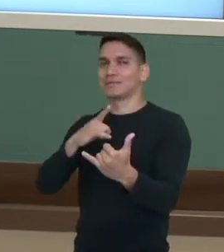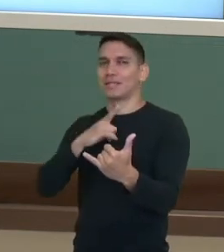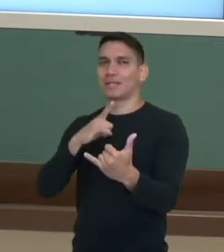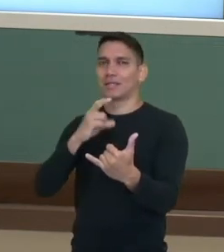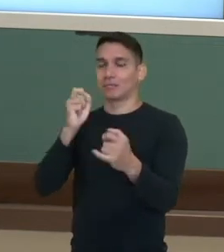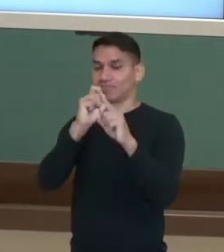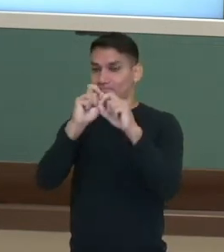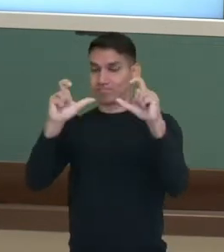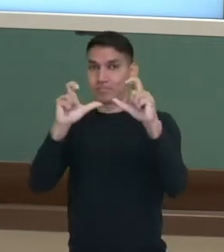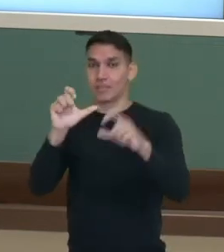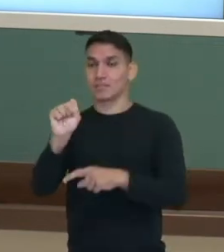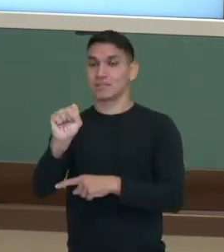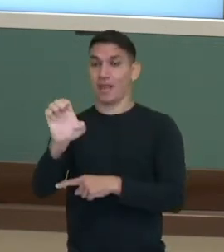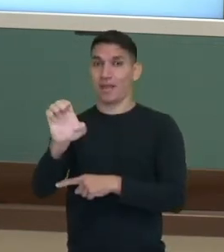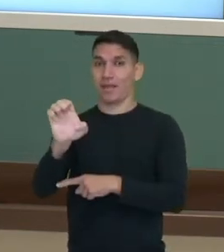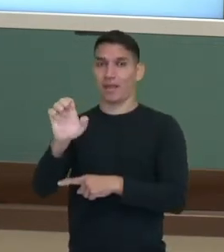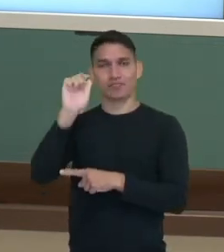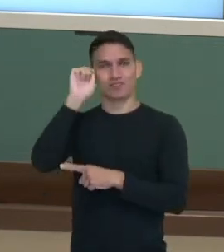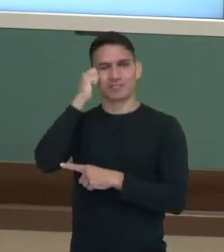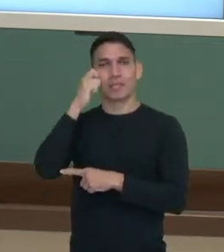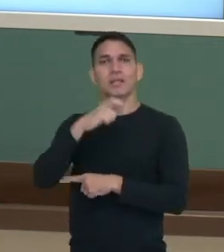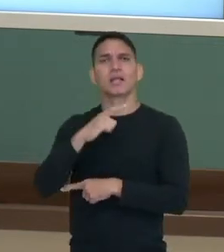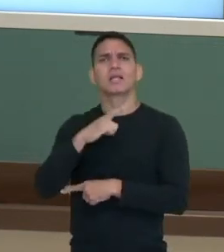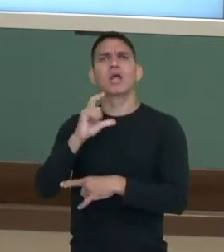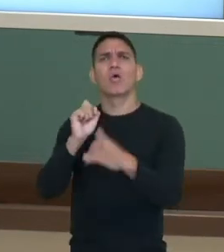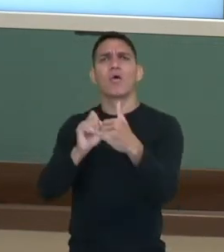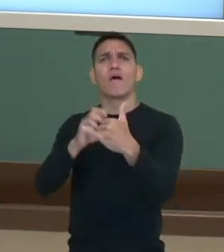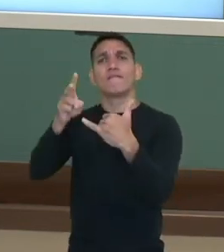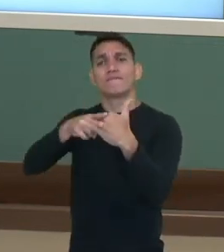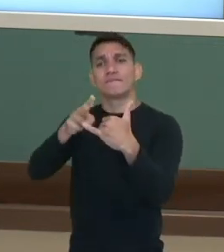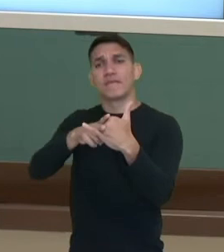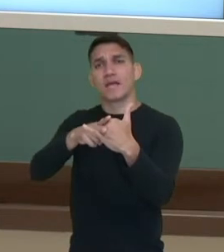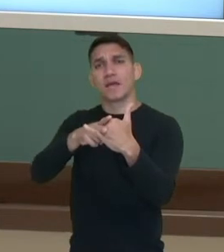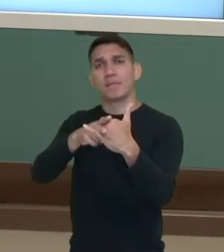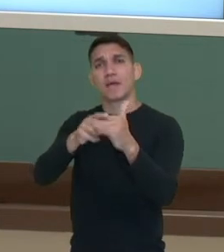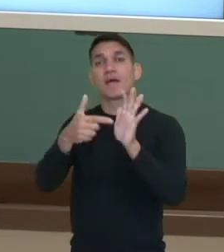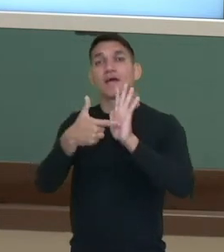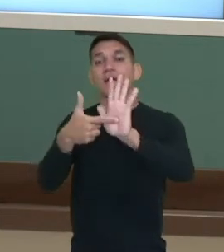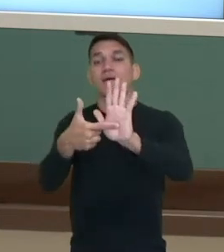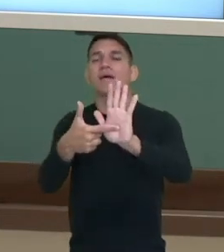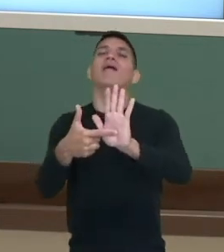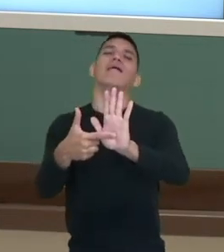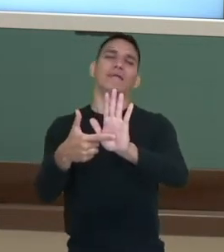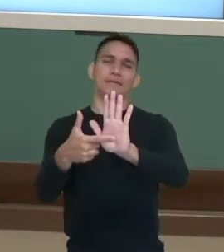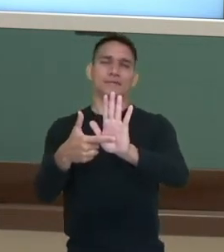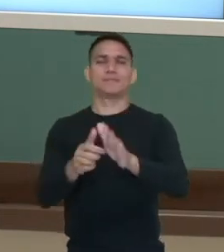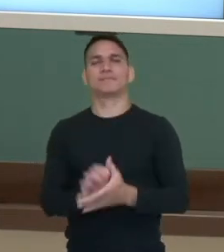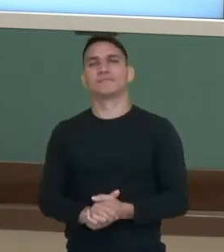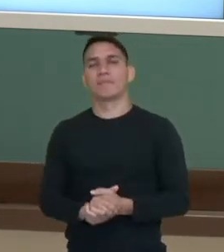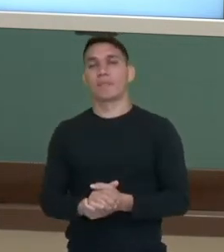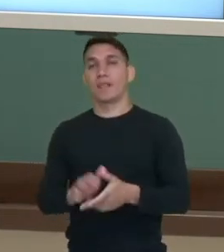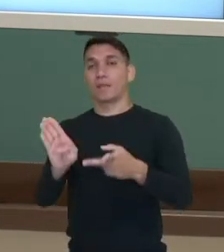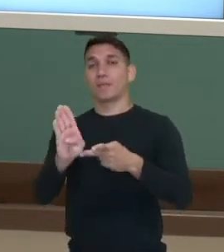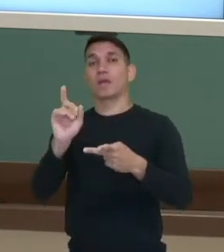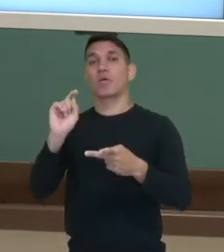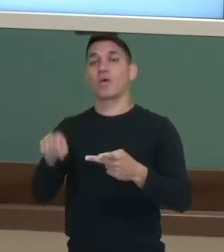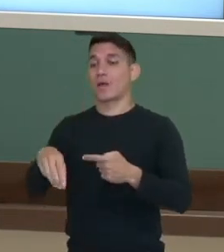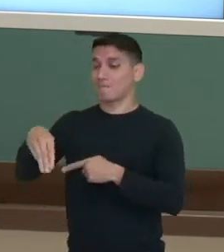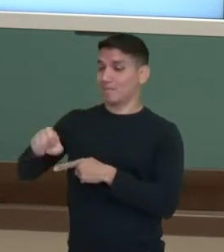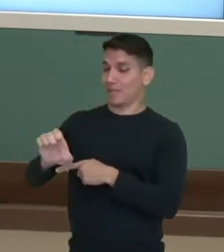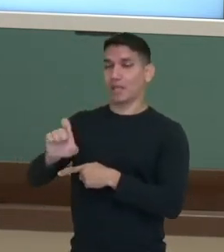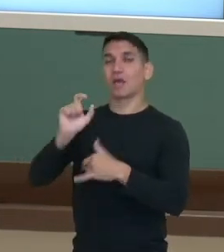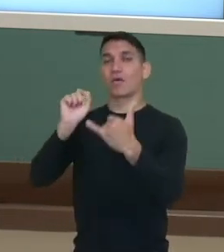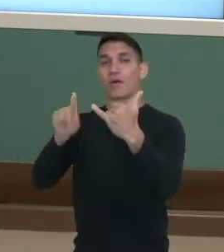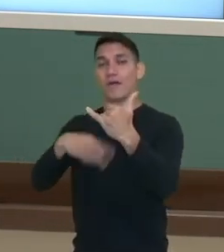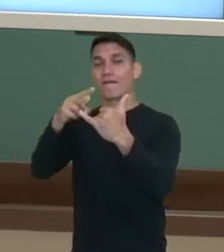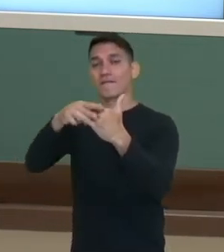é o se. O se está depois do verbo revelando-se. E na letra B nós temos o me, que está antes